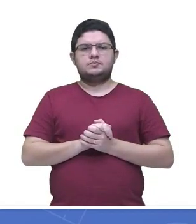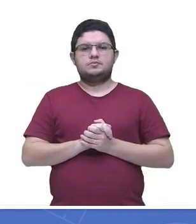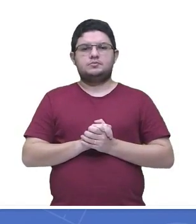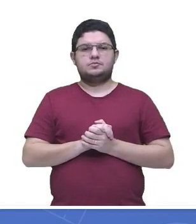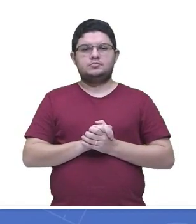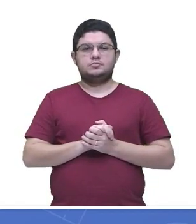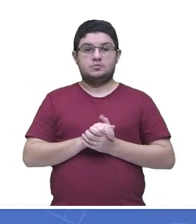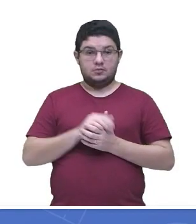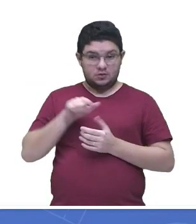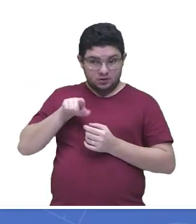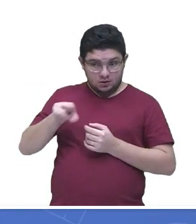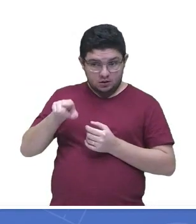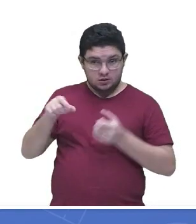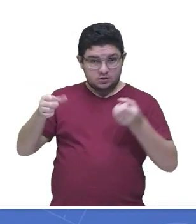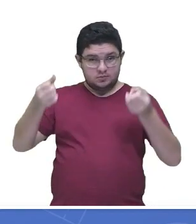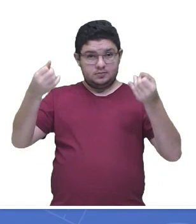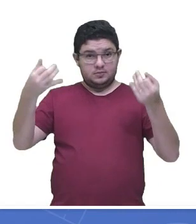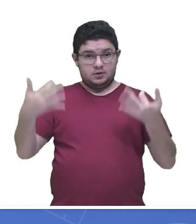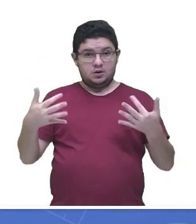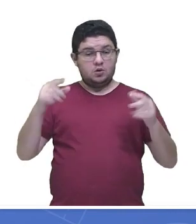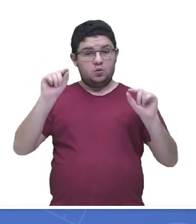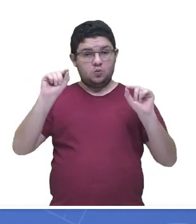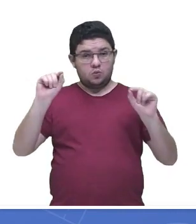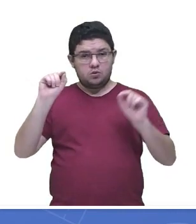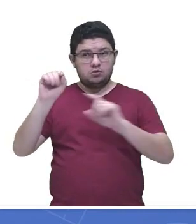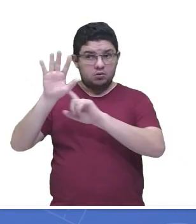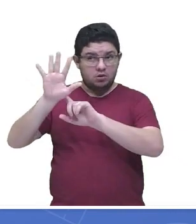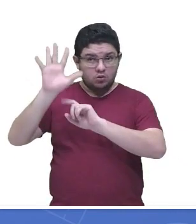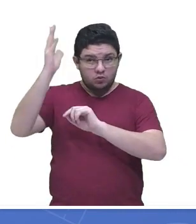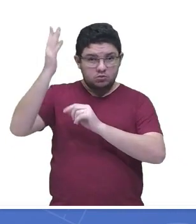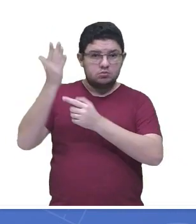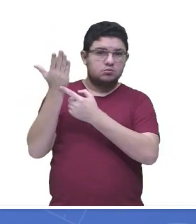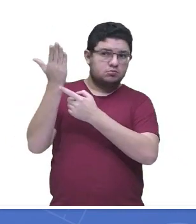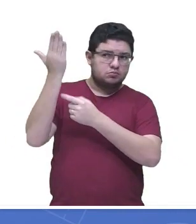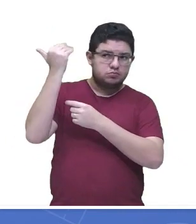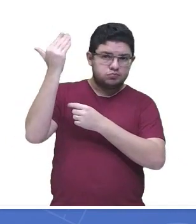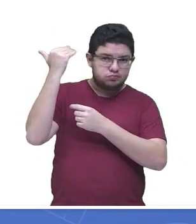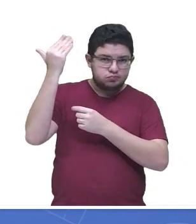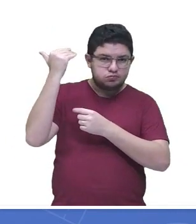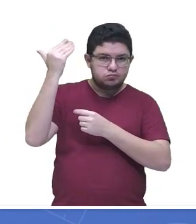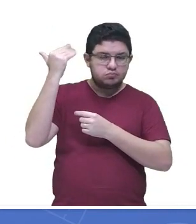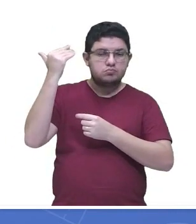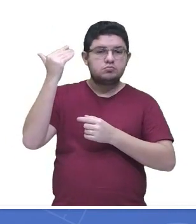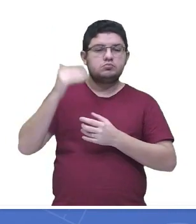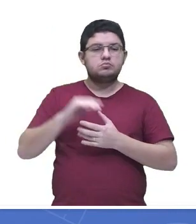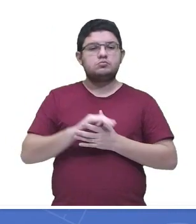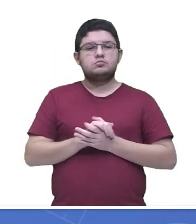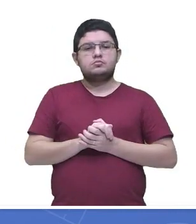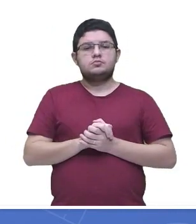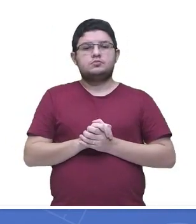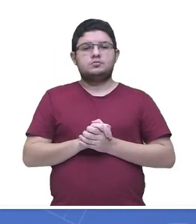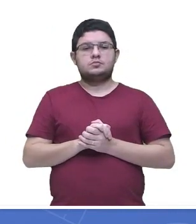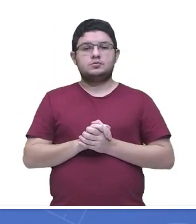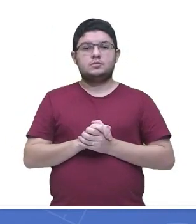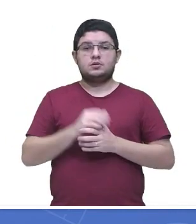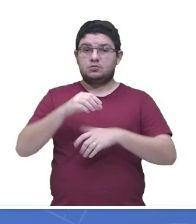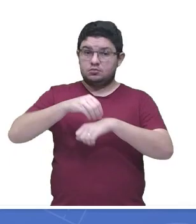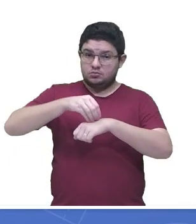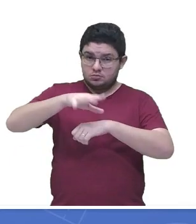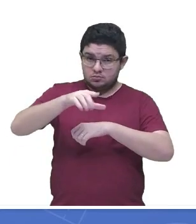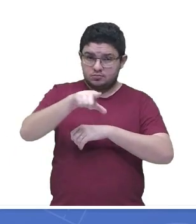que relata sobre ações que estavam acontecendo no passado. E uma dica para